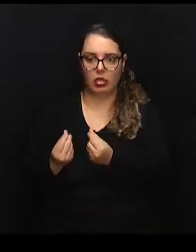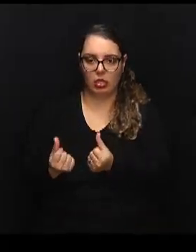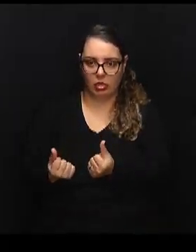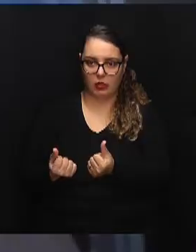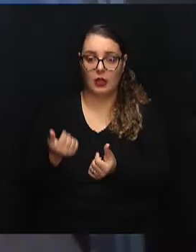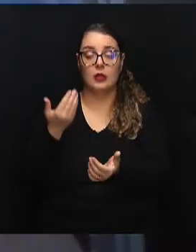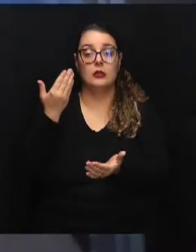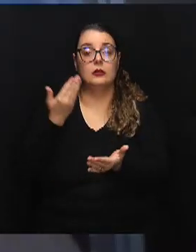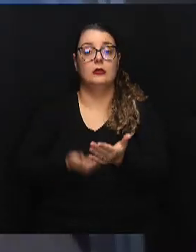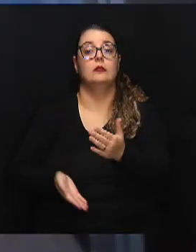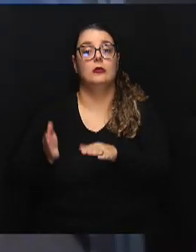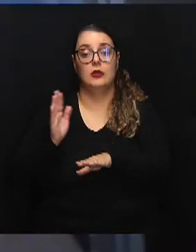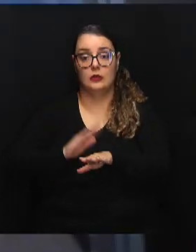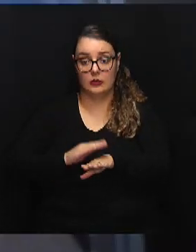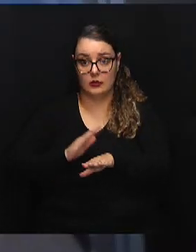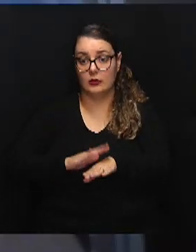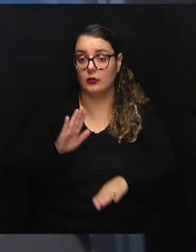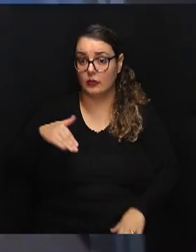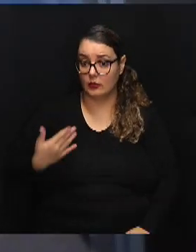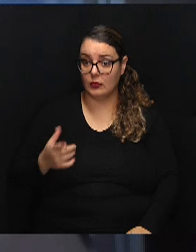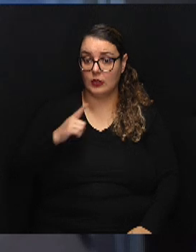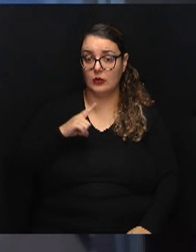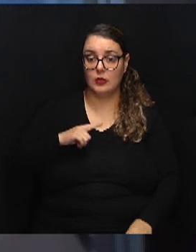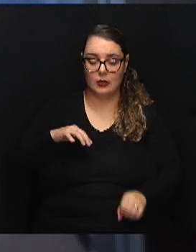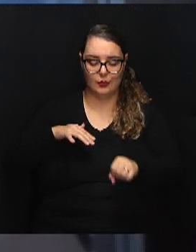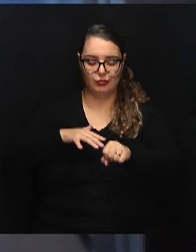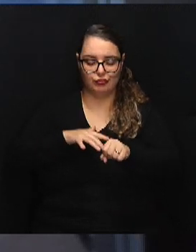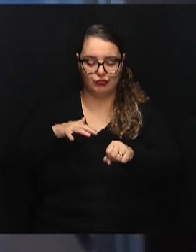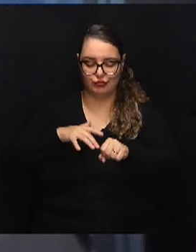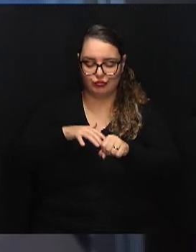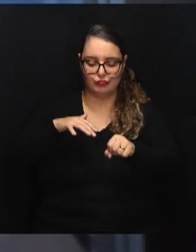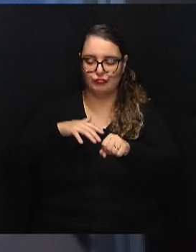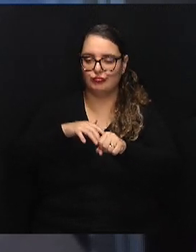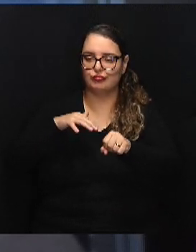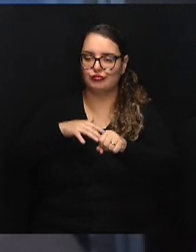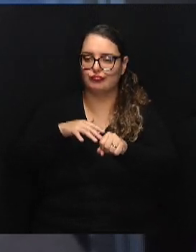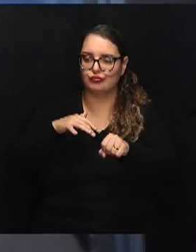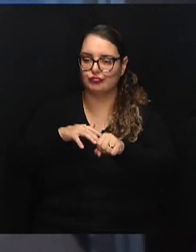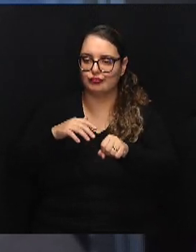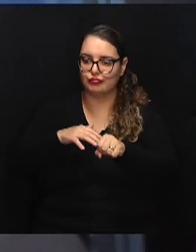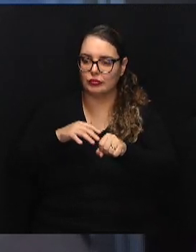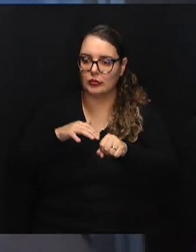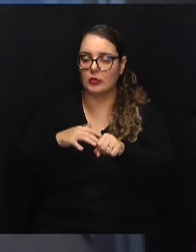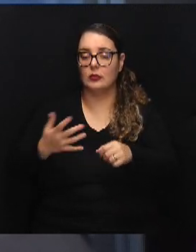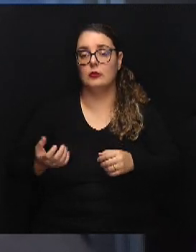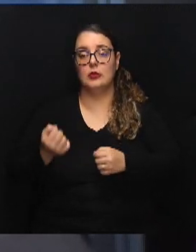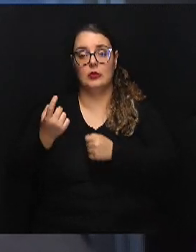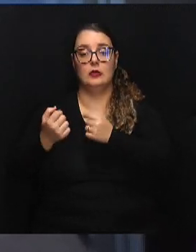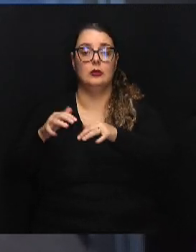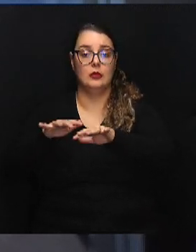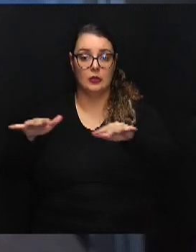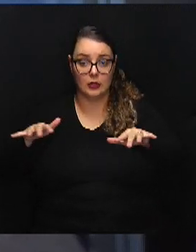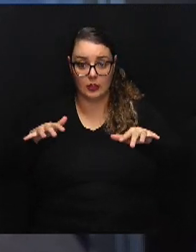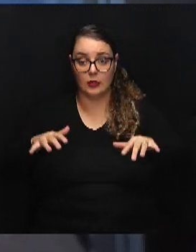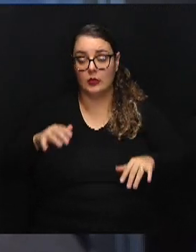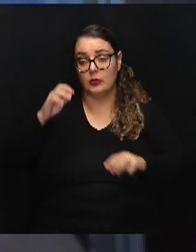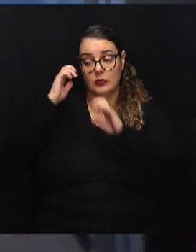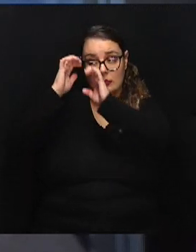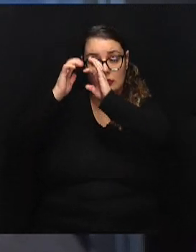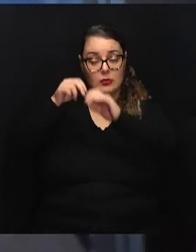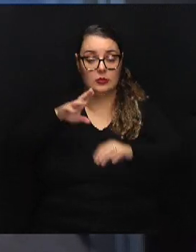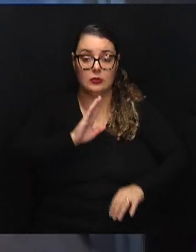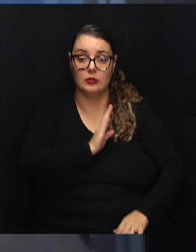uma função, Quando eu tenho um entupimento de uma artéria ali para alguma região, ou do cérebro ou do